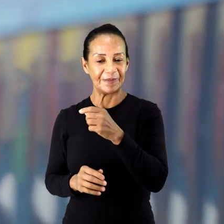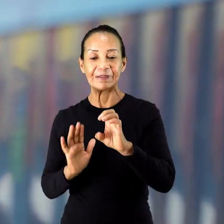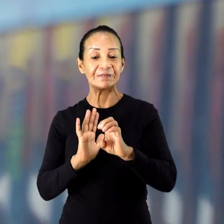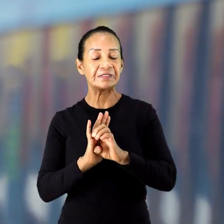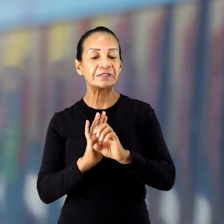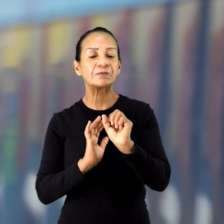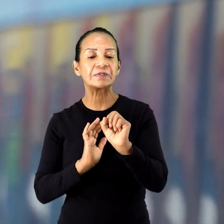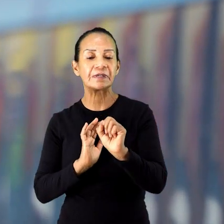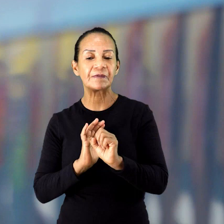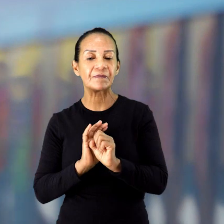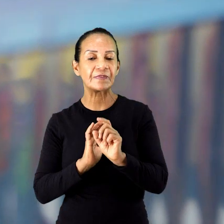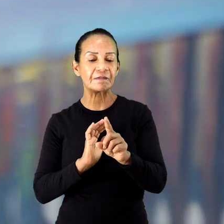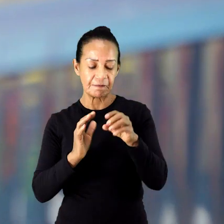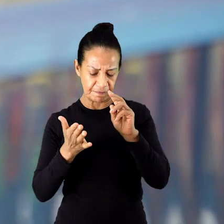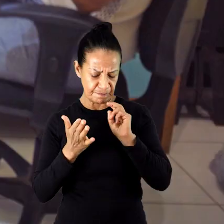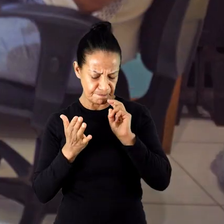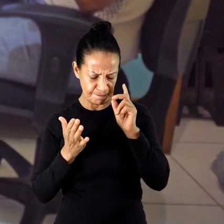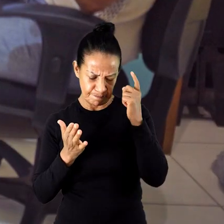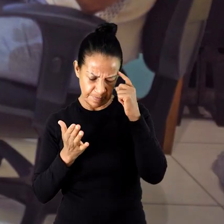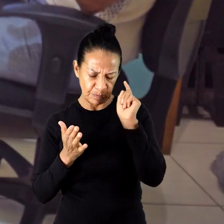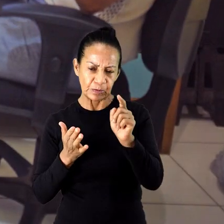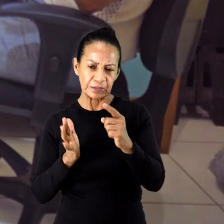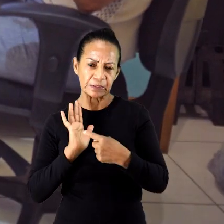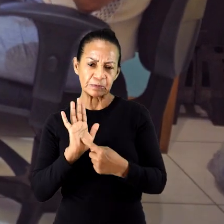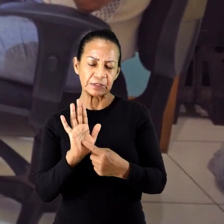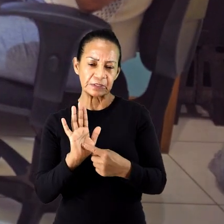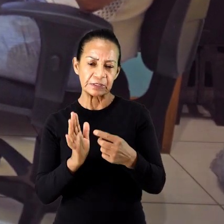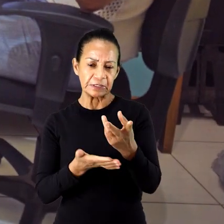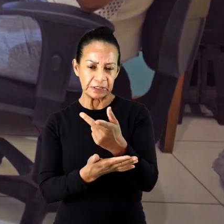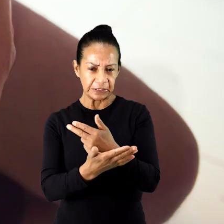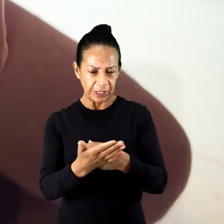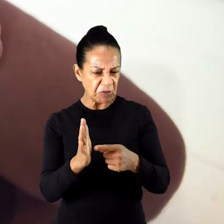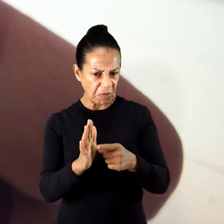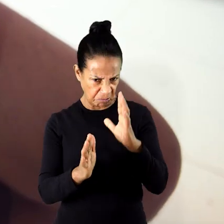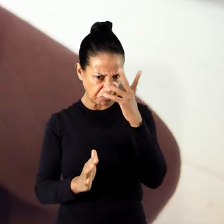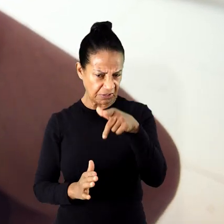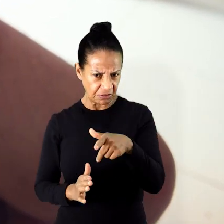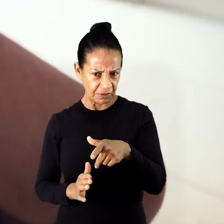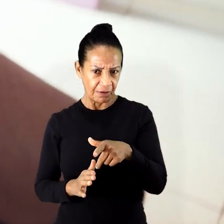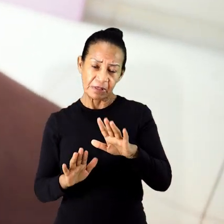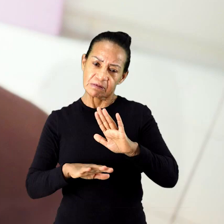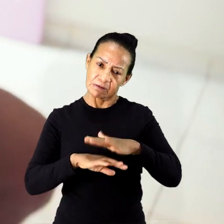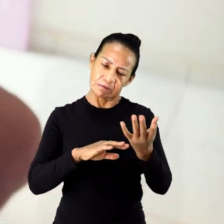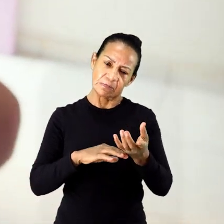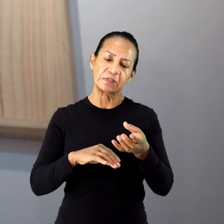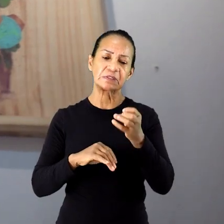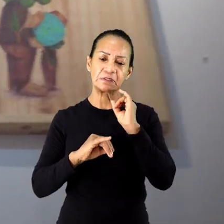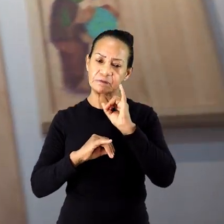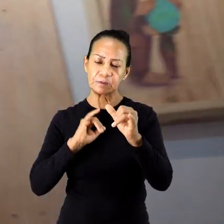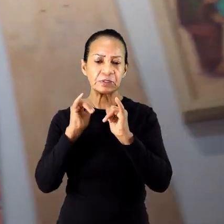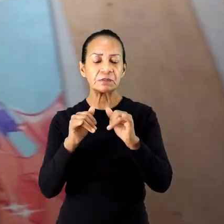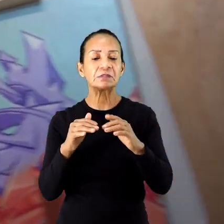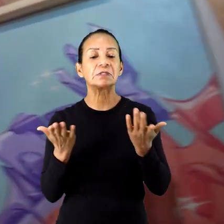gente tá falando de um edital, eu vou anexar uma coisa que tá ilustrativamente mais bonito, mas tem